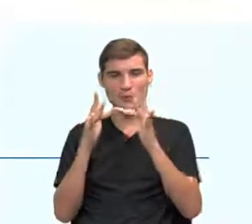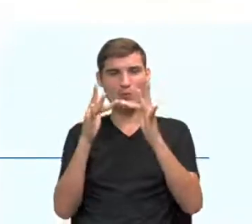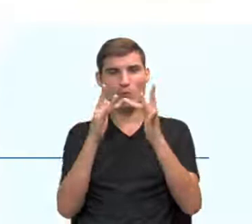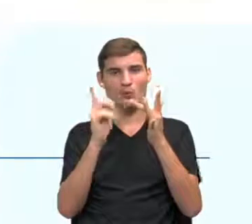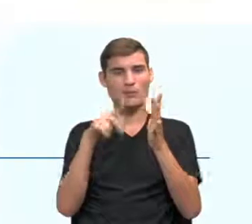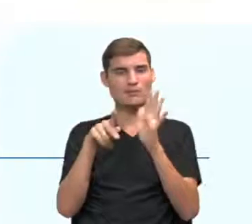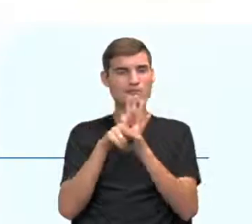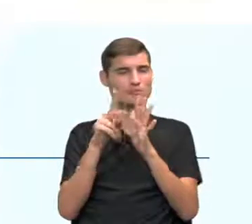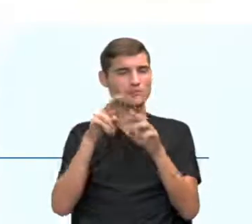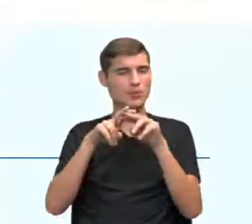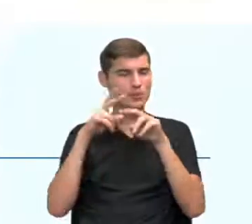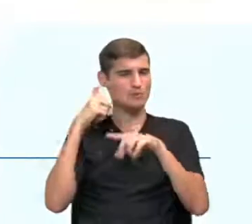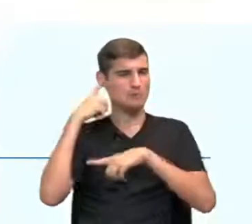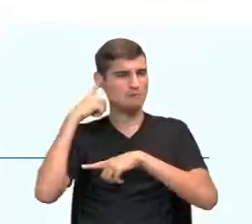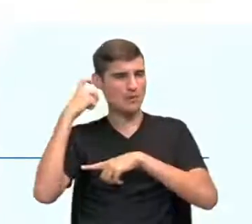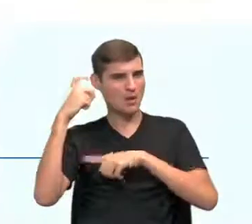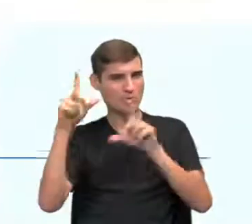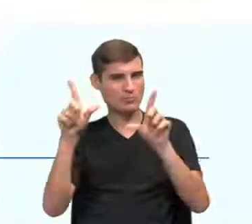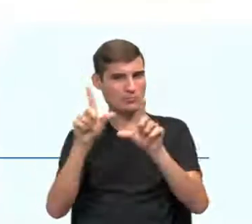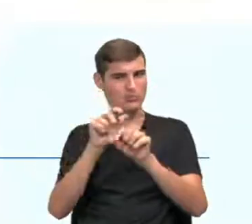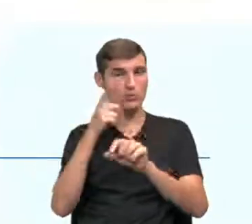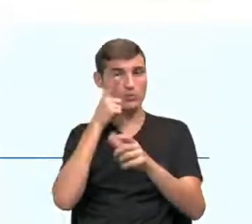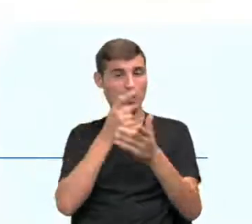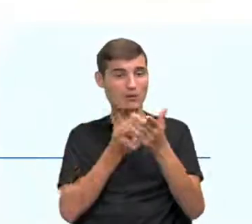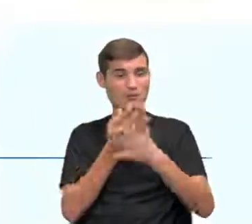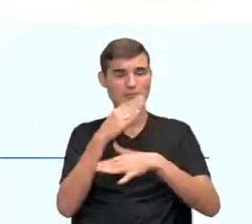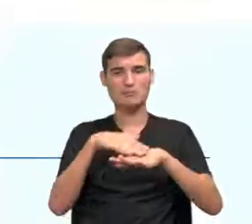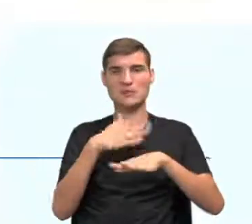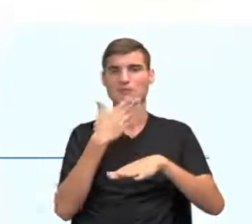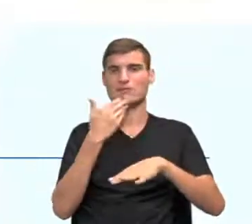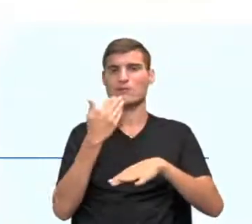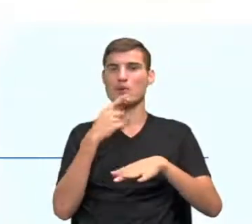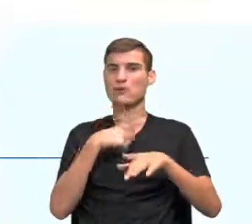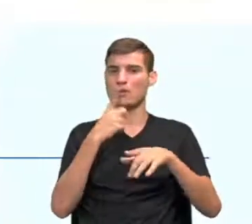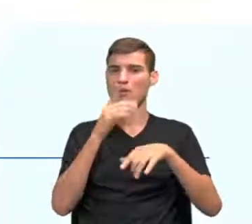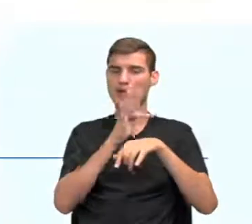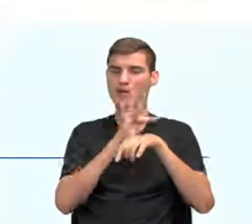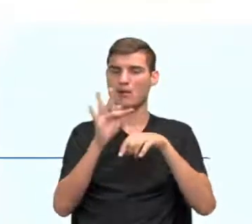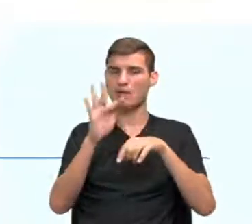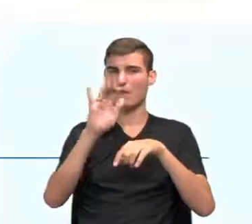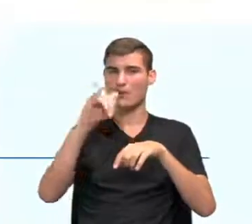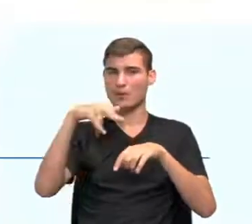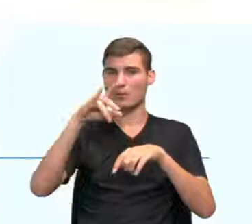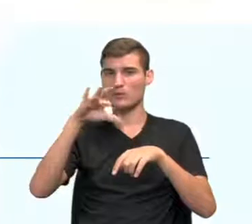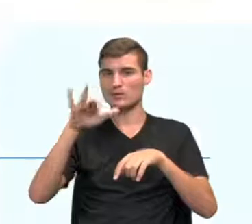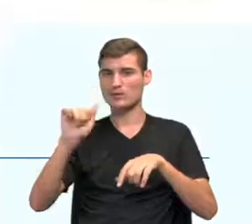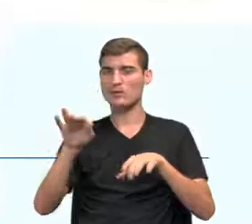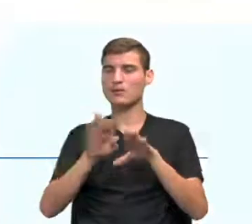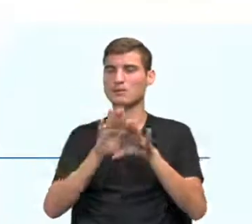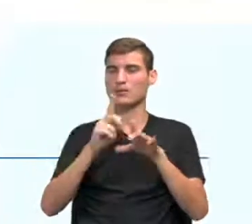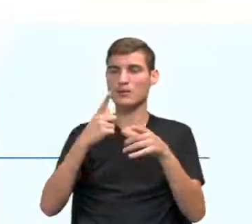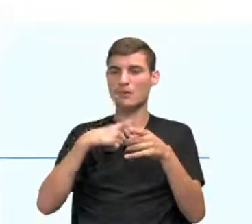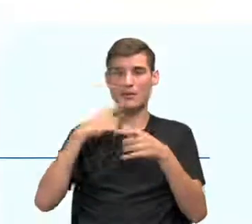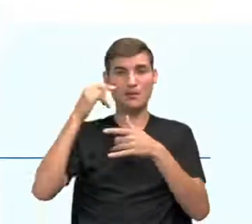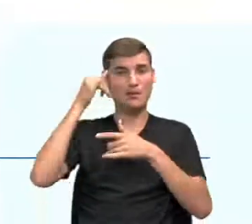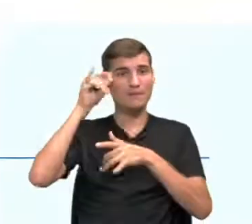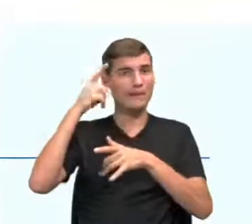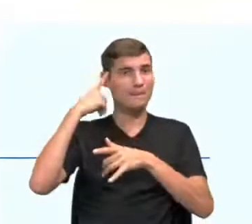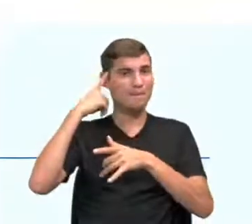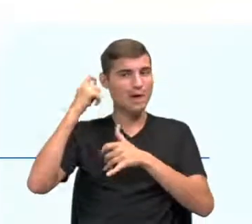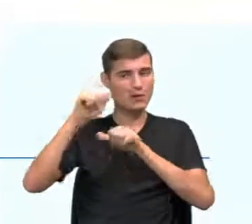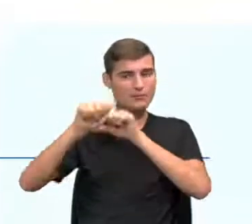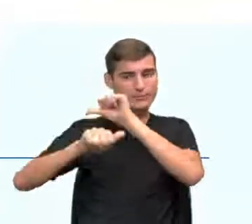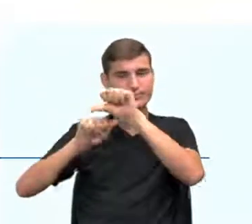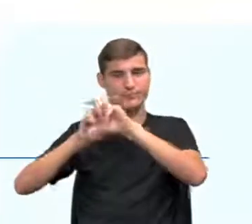imunidade a ruído, ela consegue ser gerada facilmente, ela tem uma frequência específica, ela não gera sinal espúrio. Por vários motivos, a